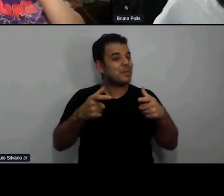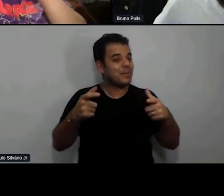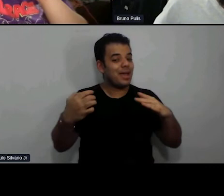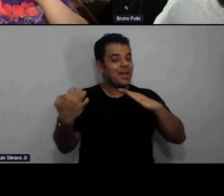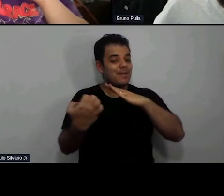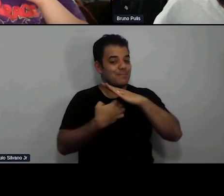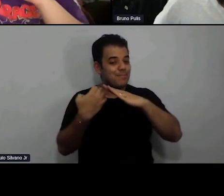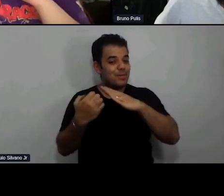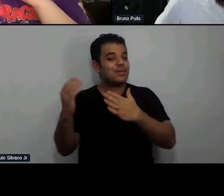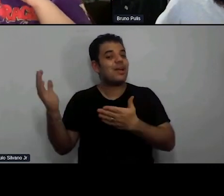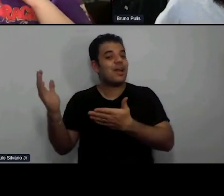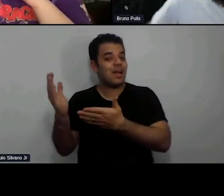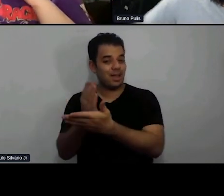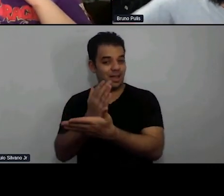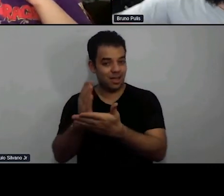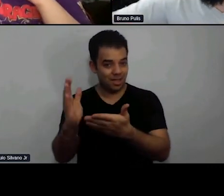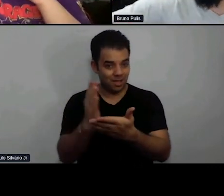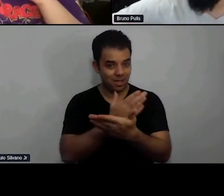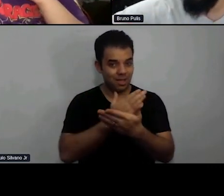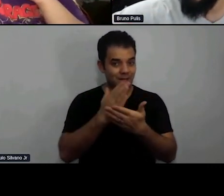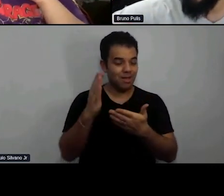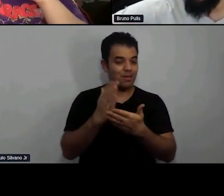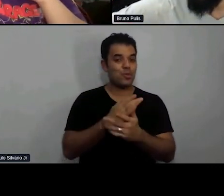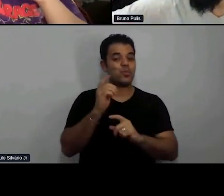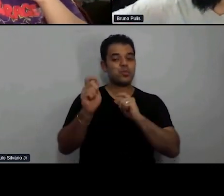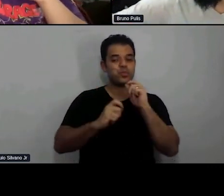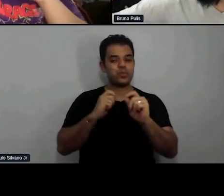empresas que oferecem